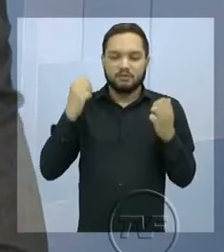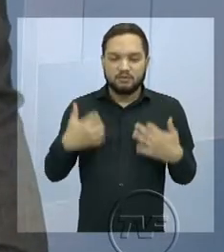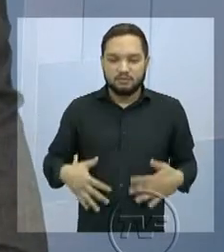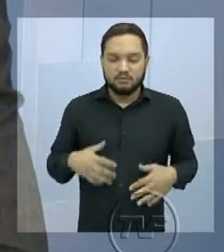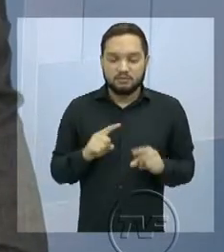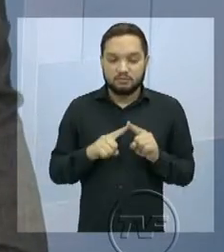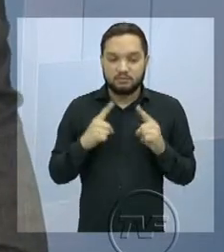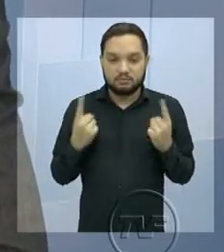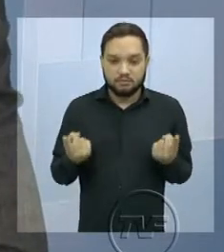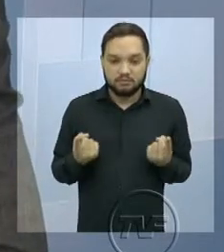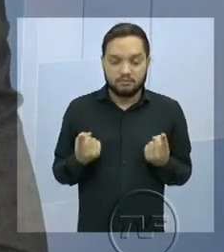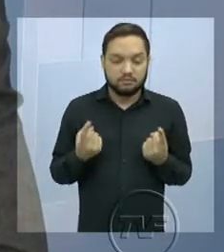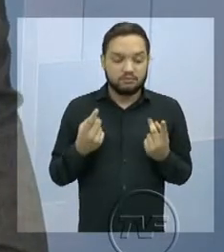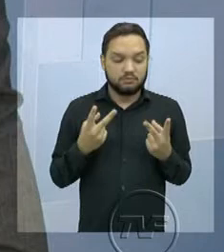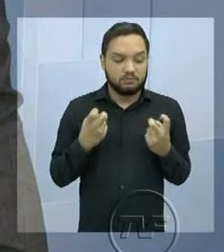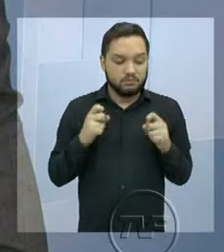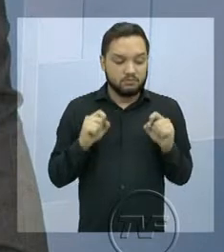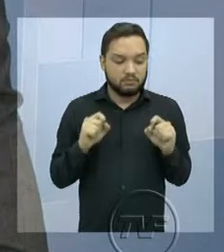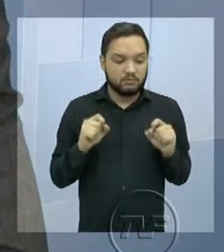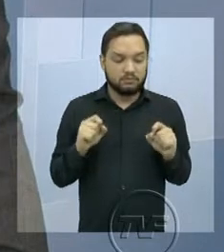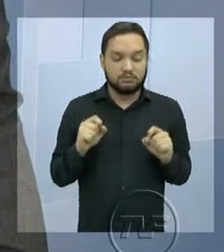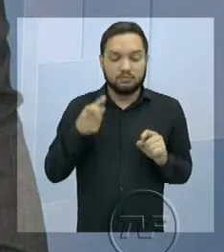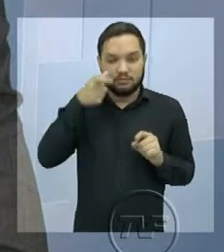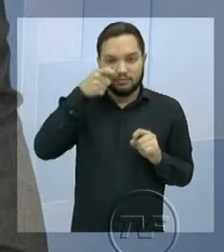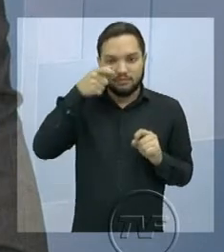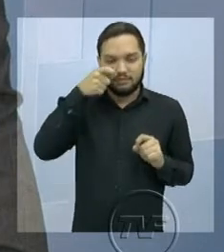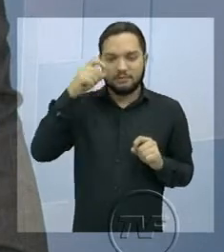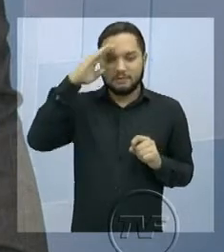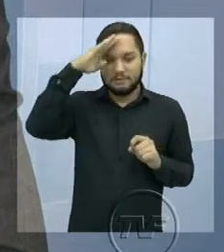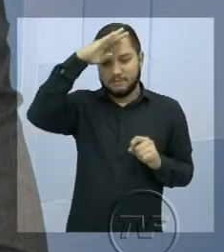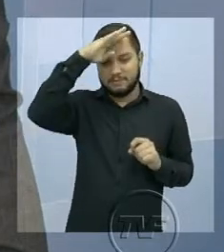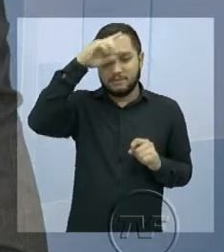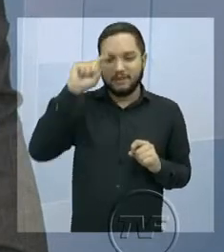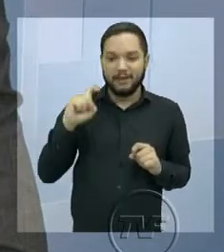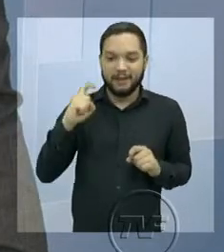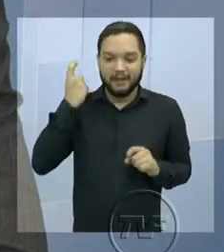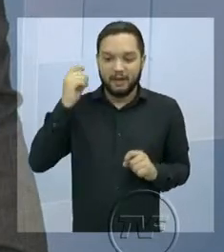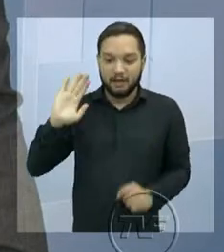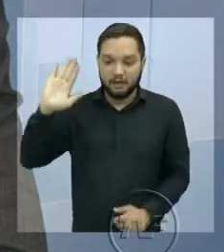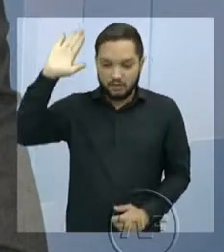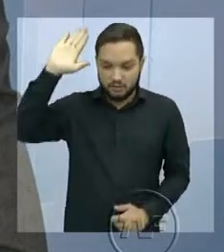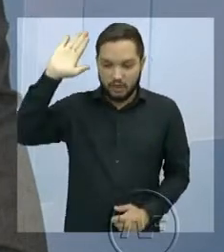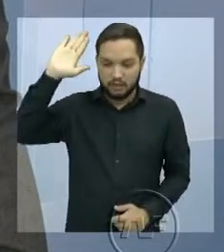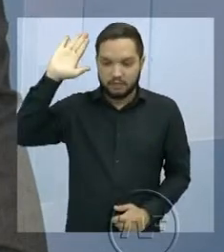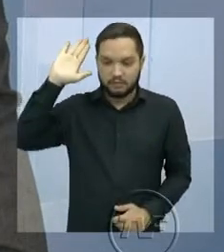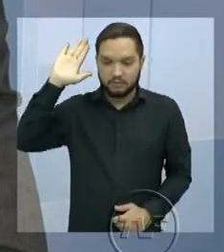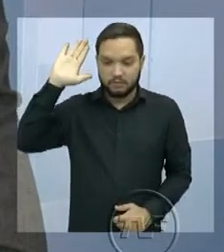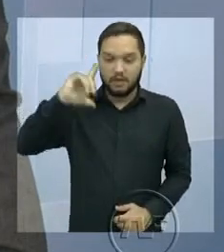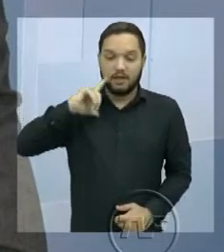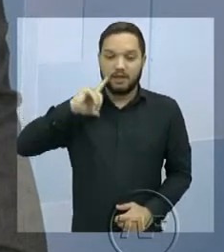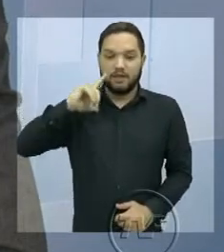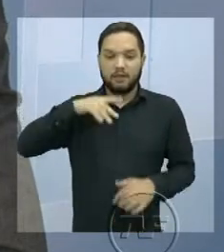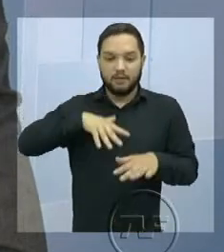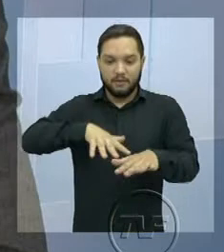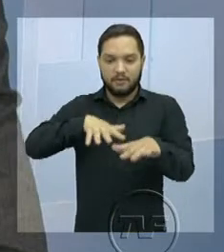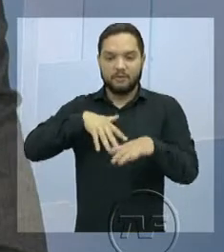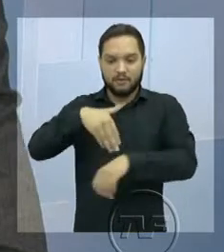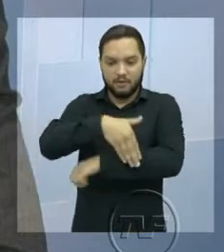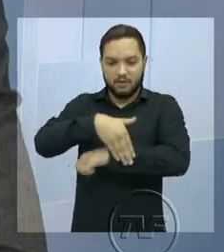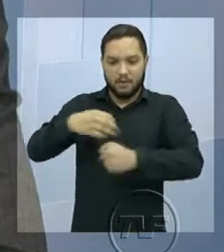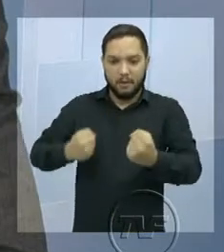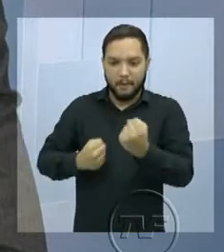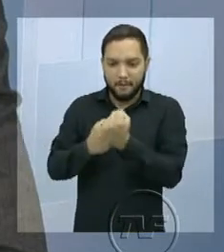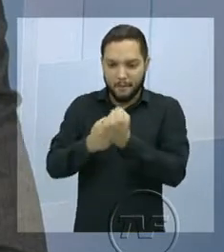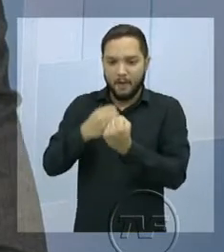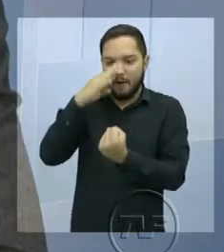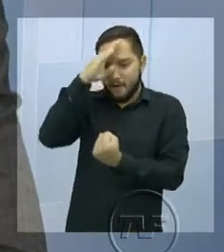Paulo, notou uma coisa interessante? Quando o Bolsonaro era candidato e havia essas manifestações de rua favorável